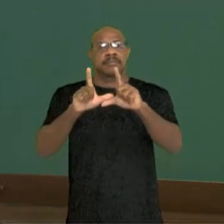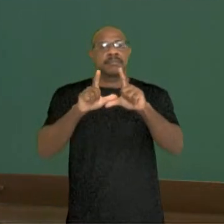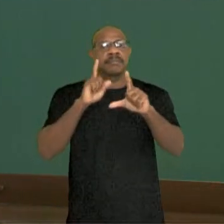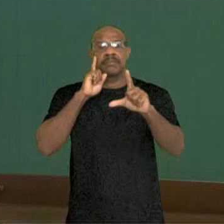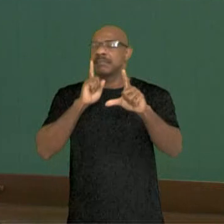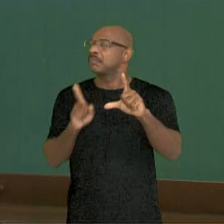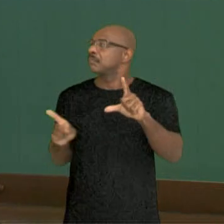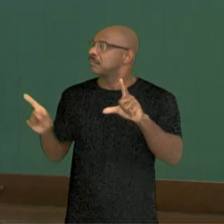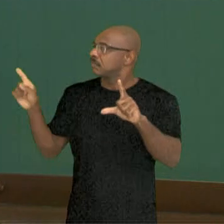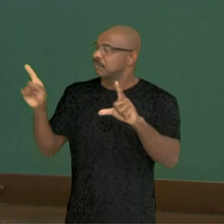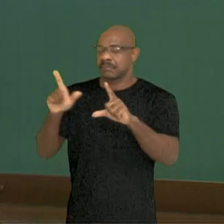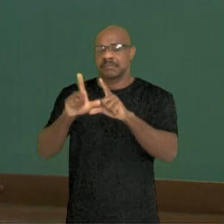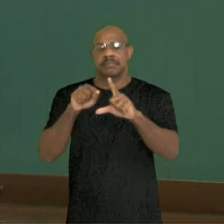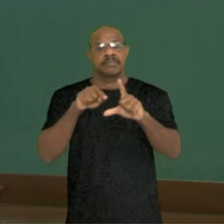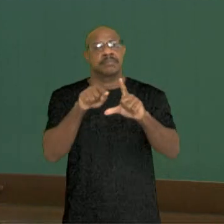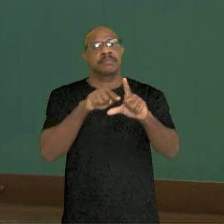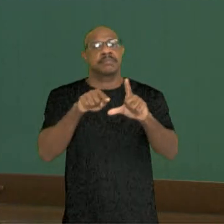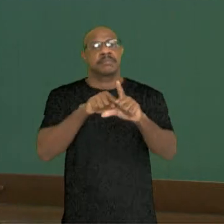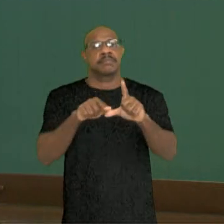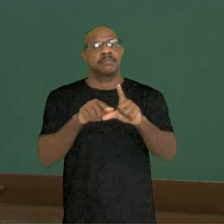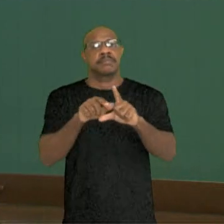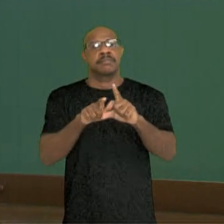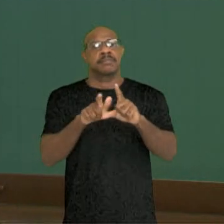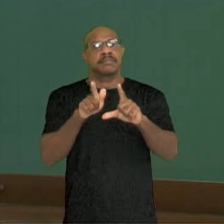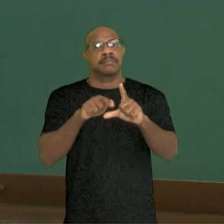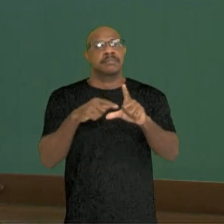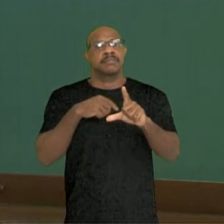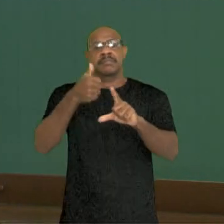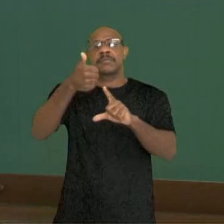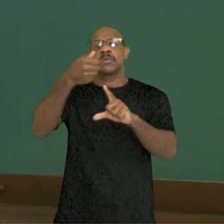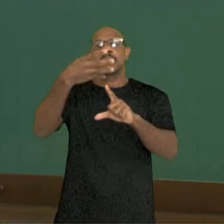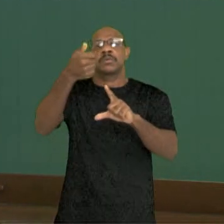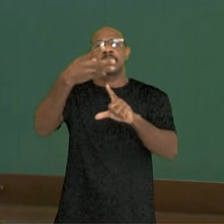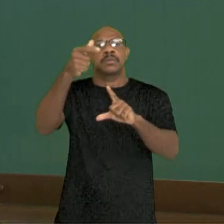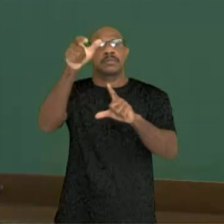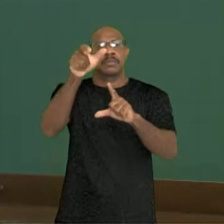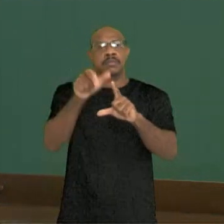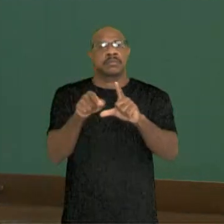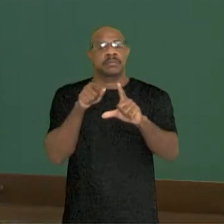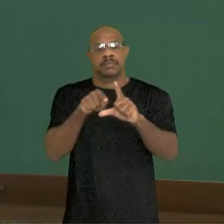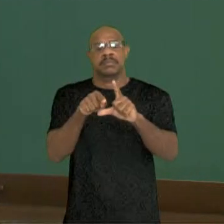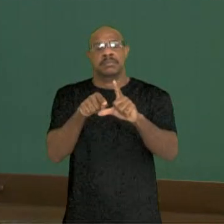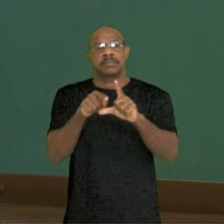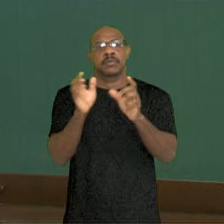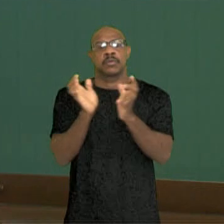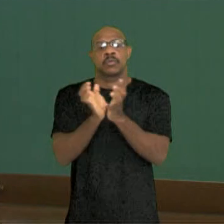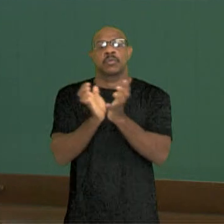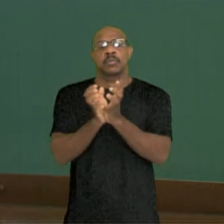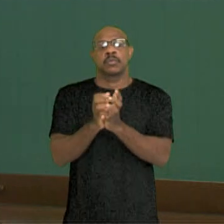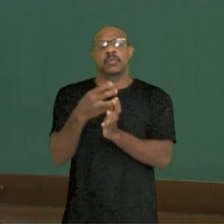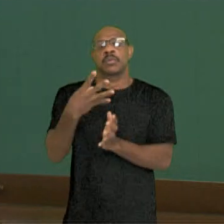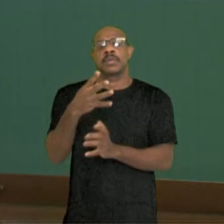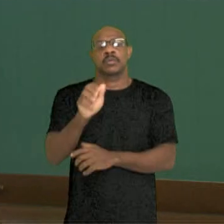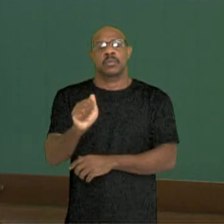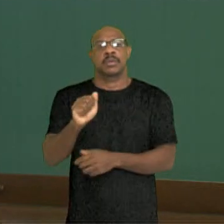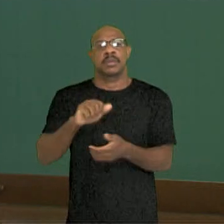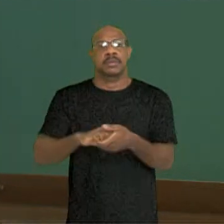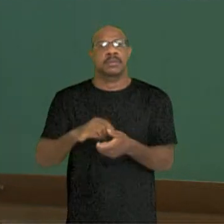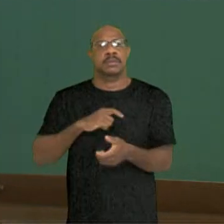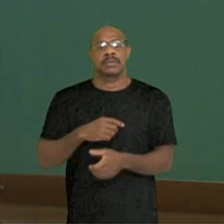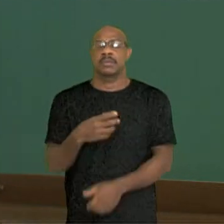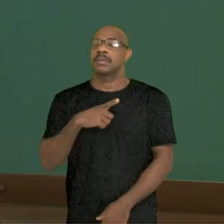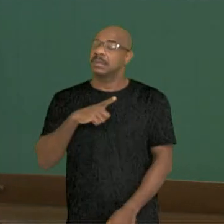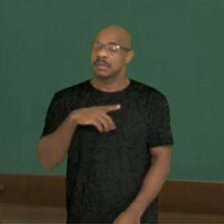elétrons no seu último nível? O germânio está na coluna 14, ou grupo 4A. Então, ele tem